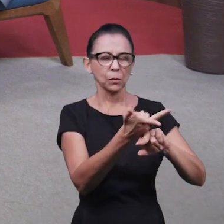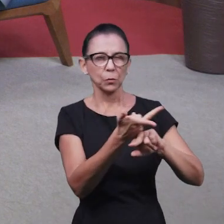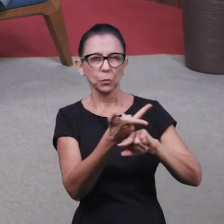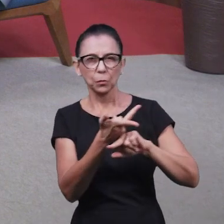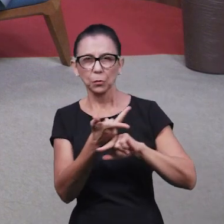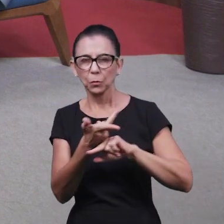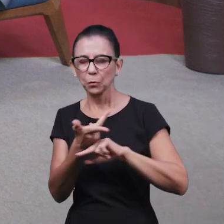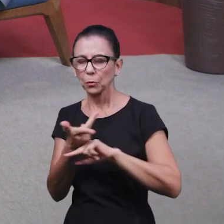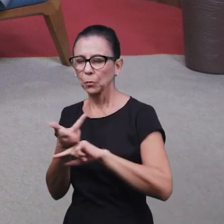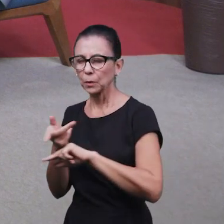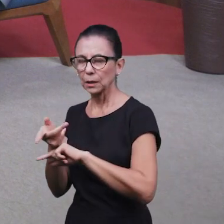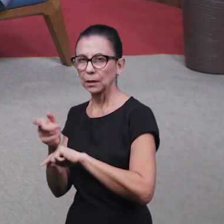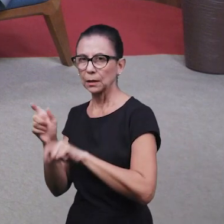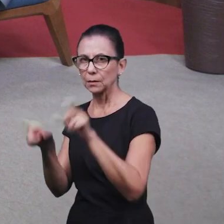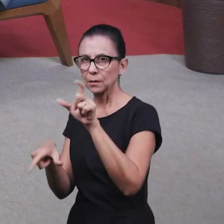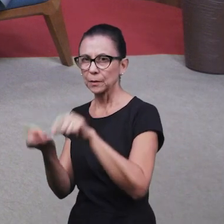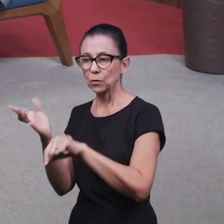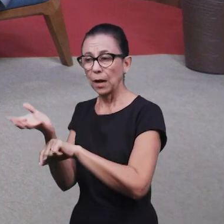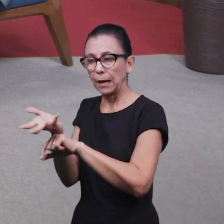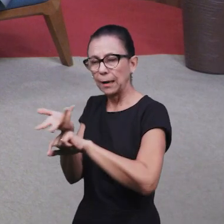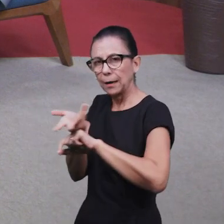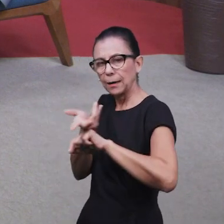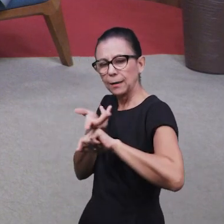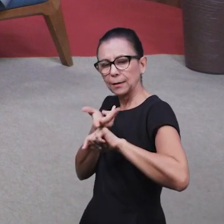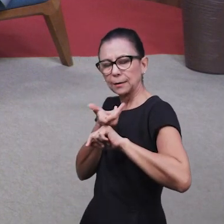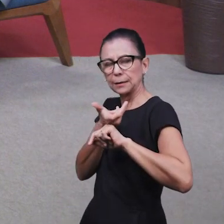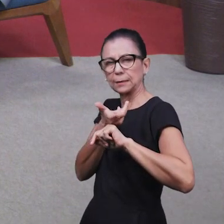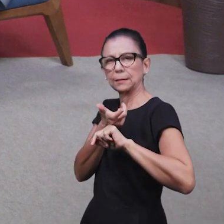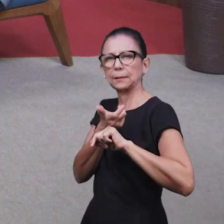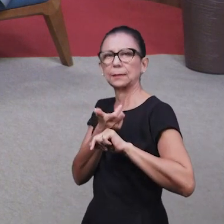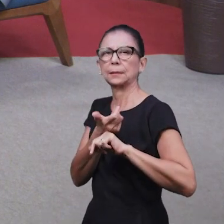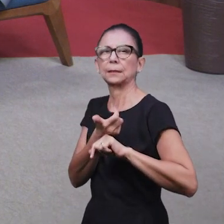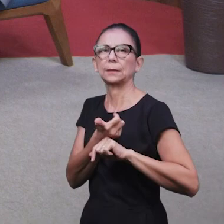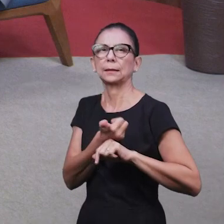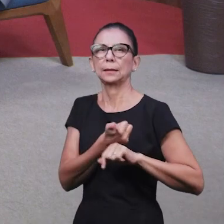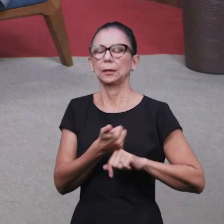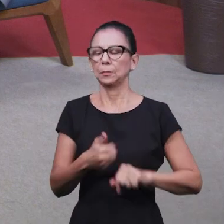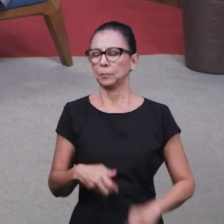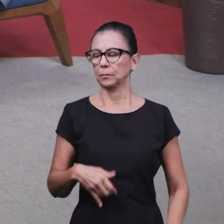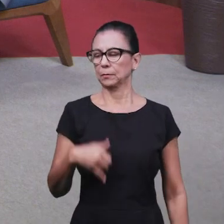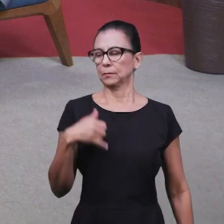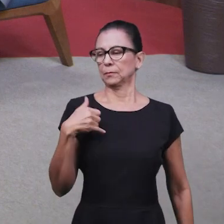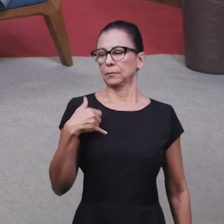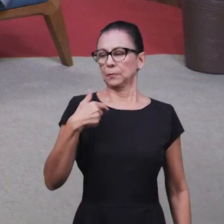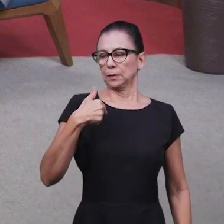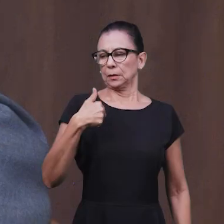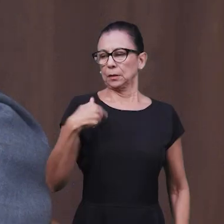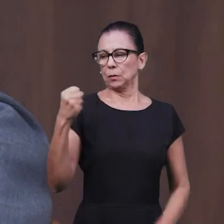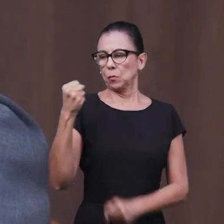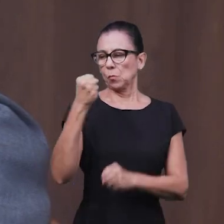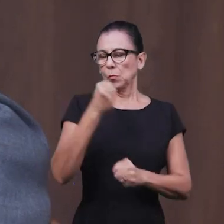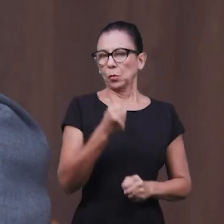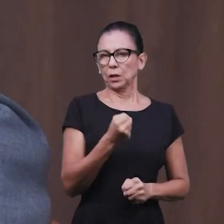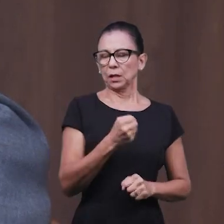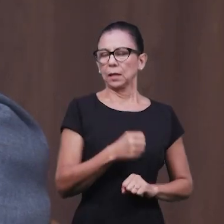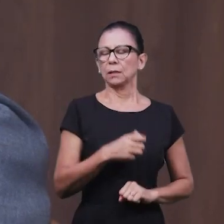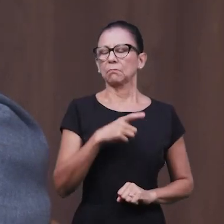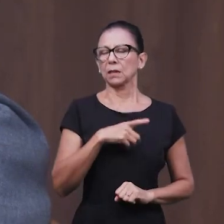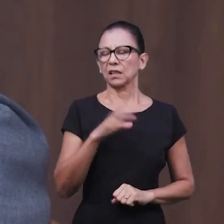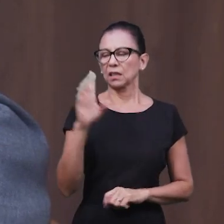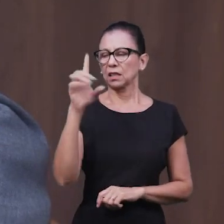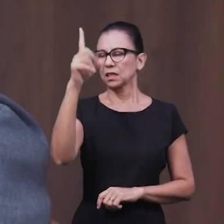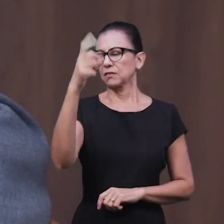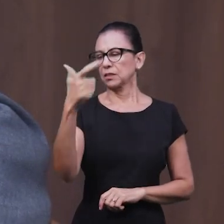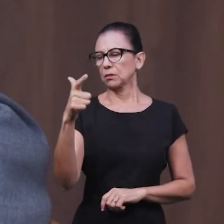no sentido de atrair as pessoas a ele, para mostrar que ele tinha solução para tudo e que o rei Davi não tinha solução para o problema